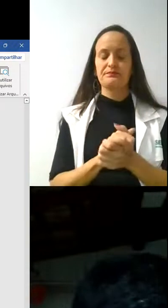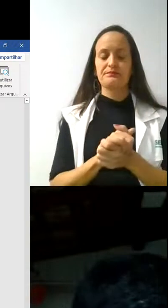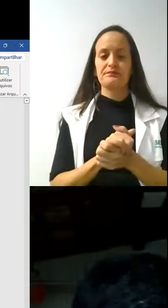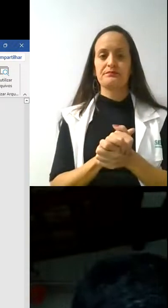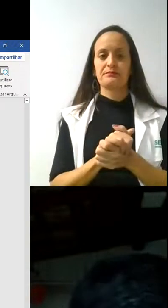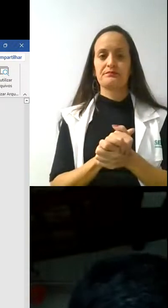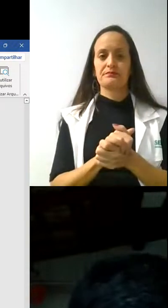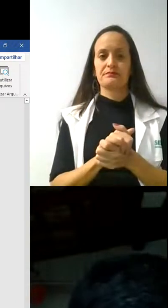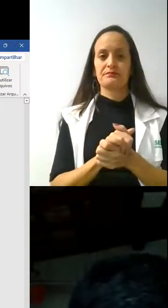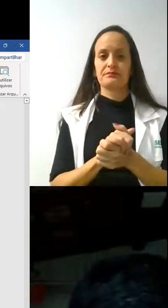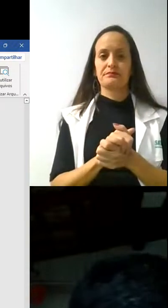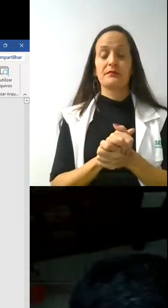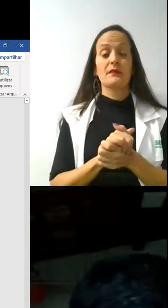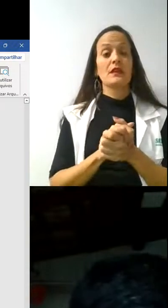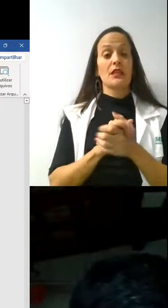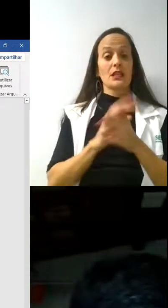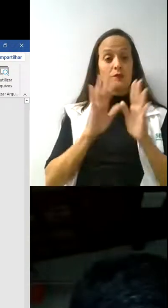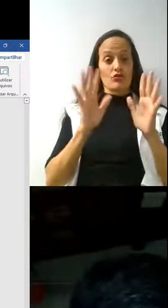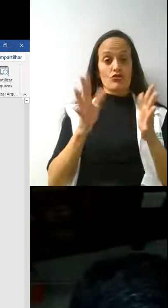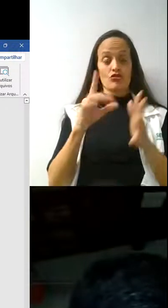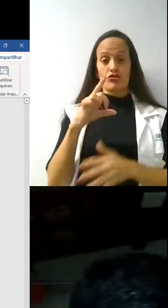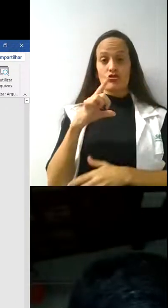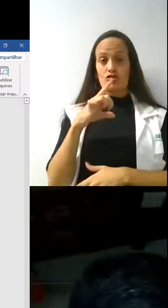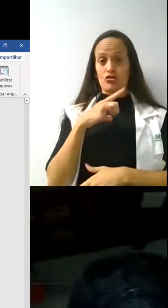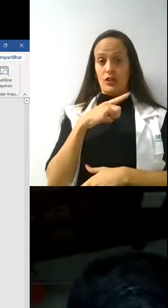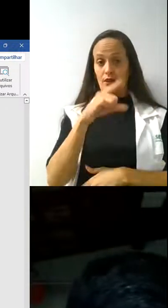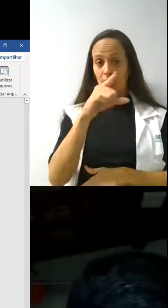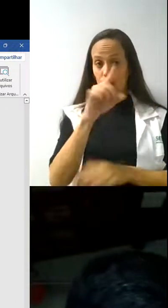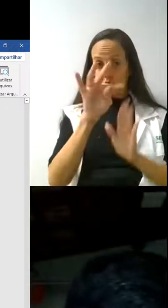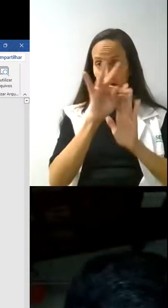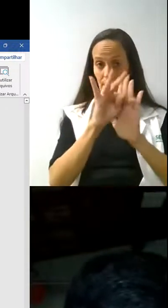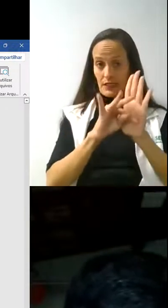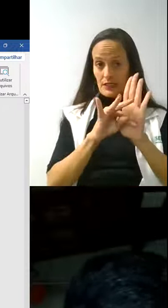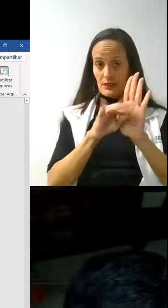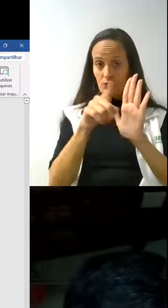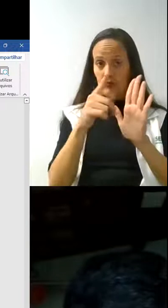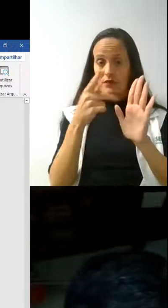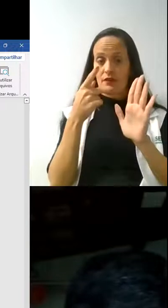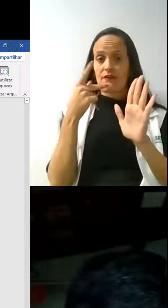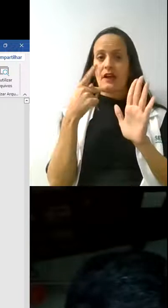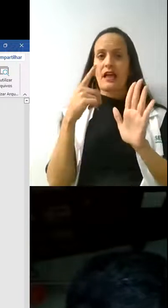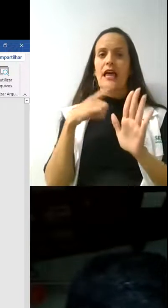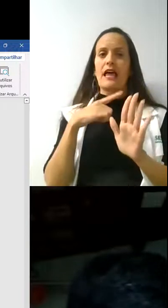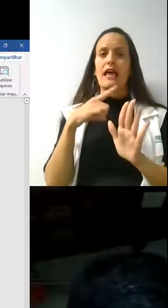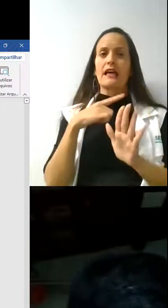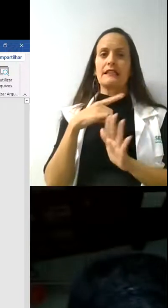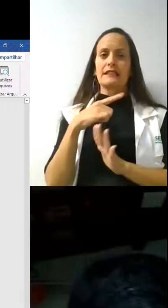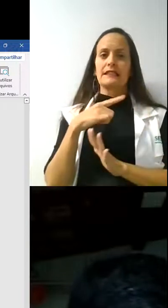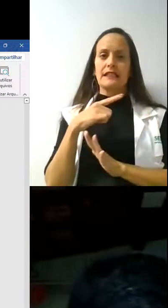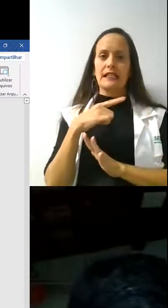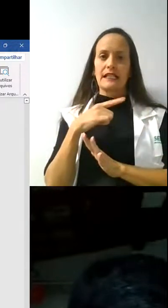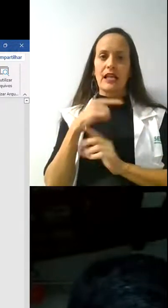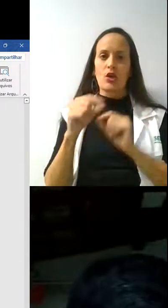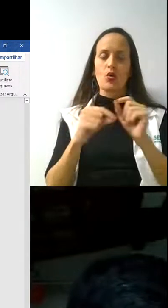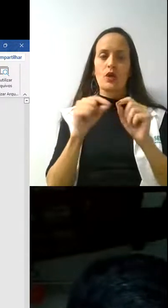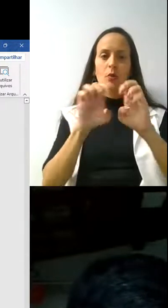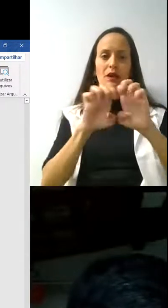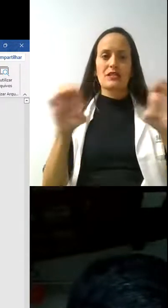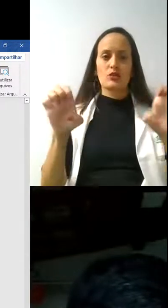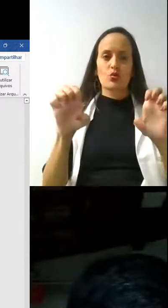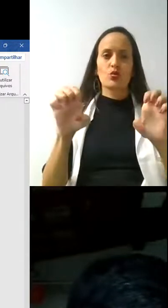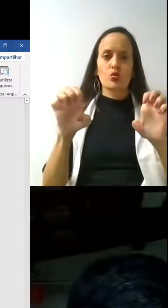ó, já existe uma estrutura lá, né, primária, trifásica P1. Então, a estrutura que já existe é a que já